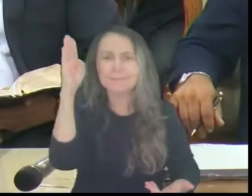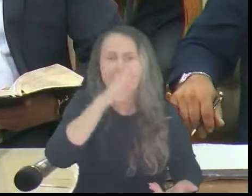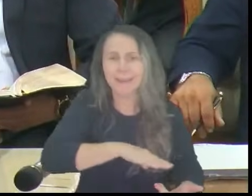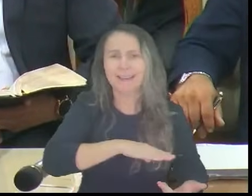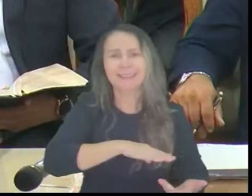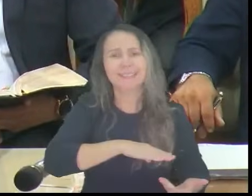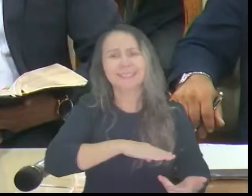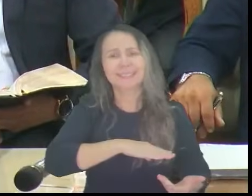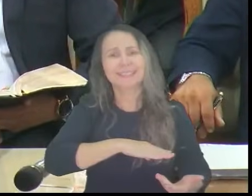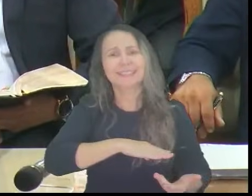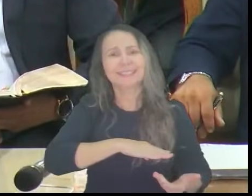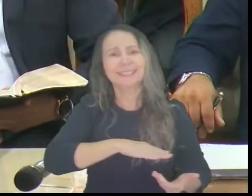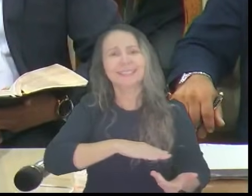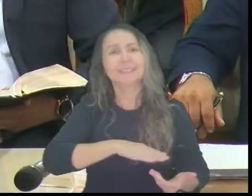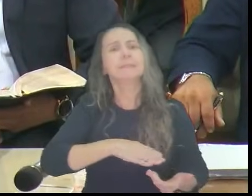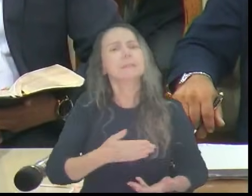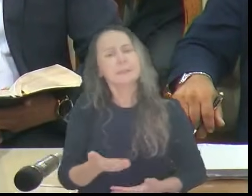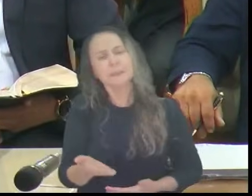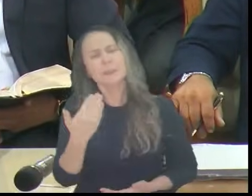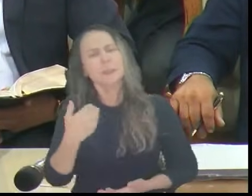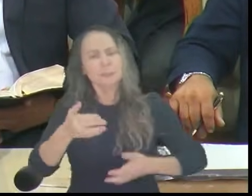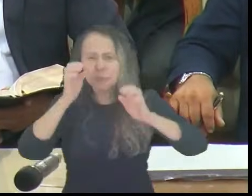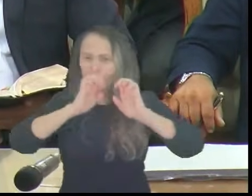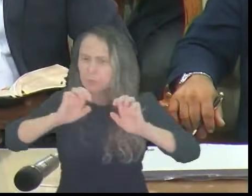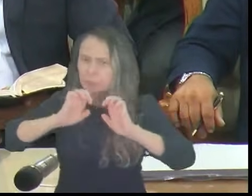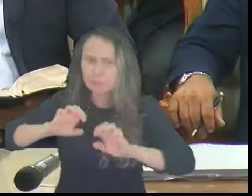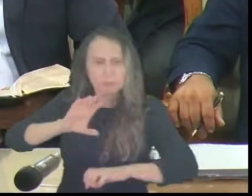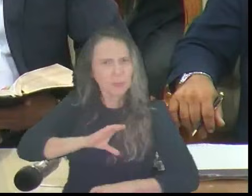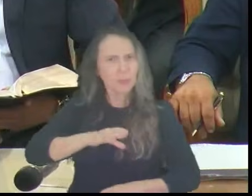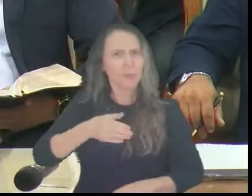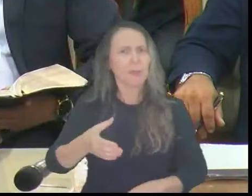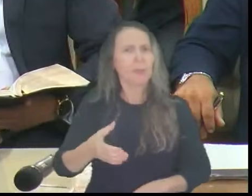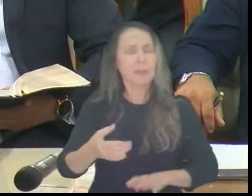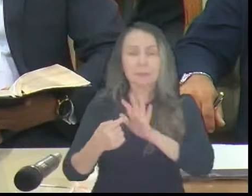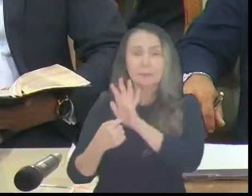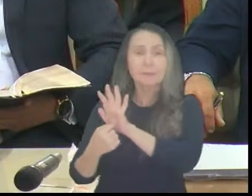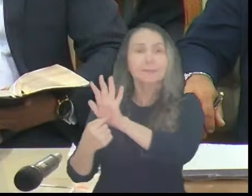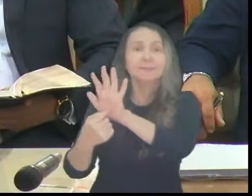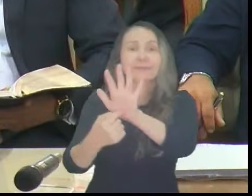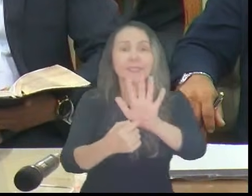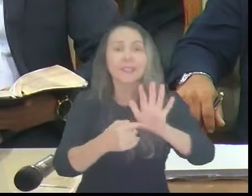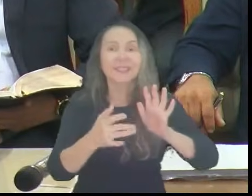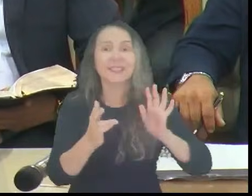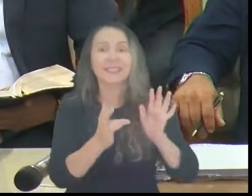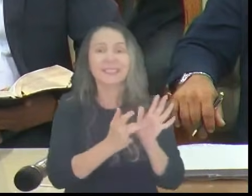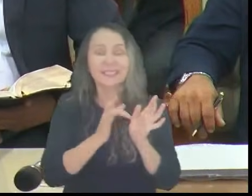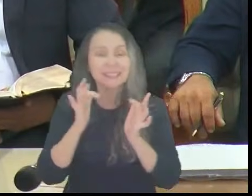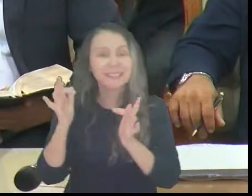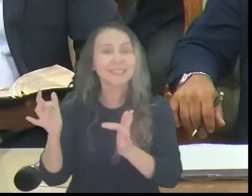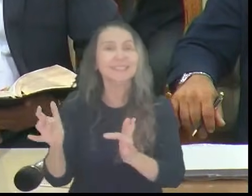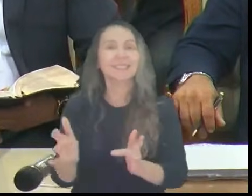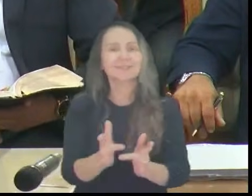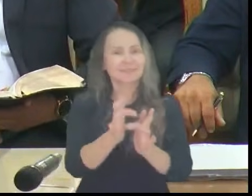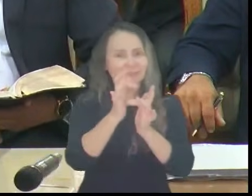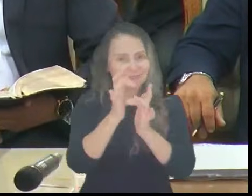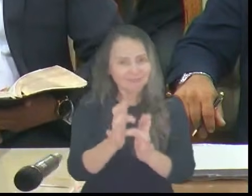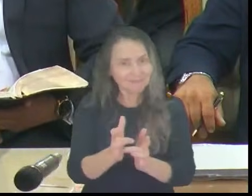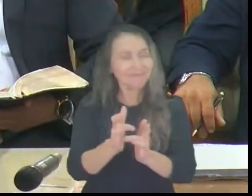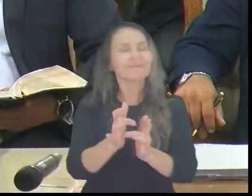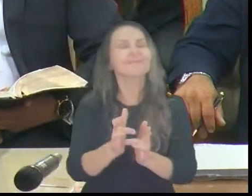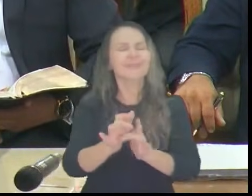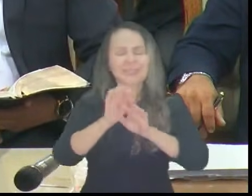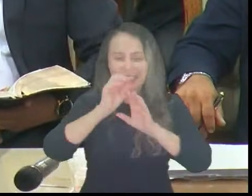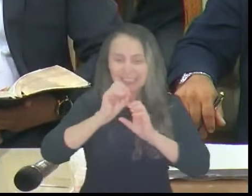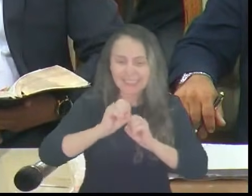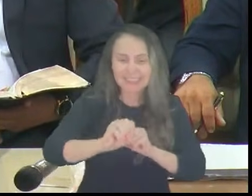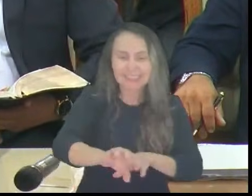Glória a Deus, vamos evangelizar, irmãos. Vamos levar a palavra. Vamos levar a mensagem, o ensino de Jesus,